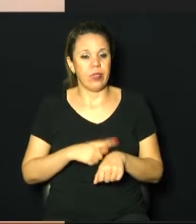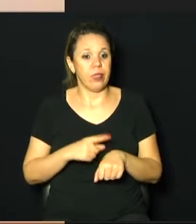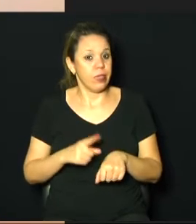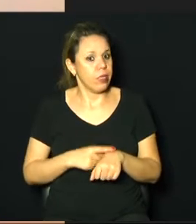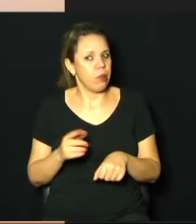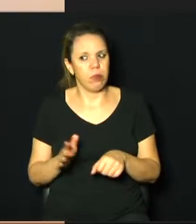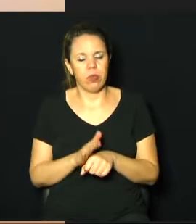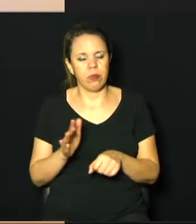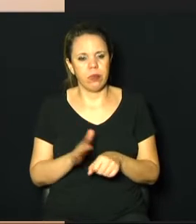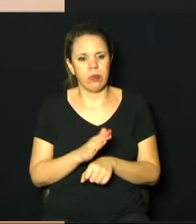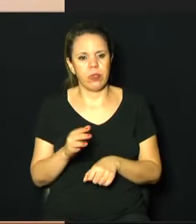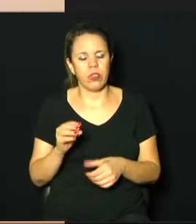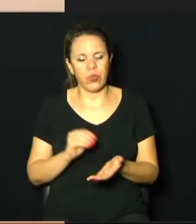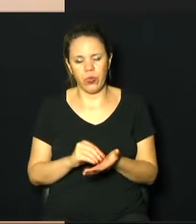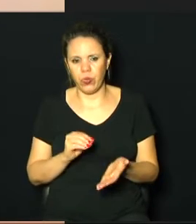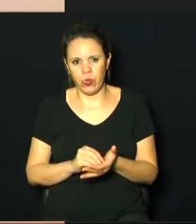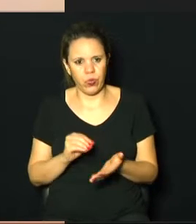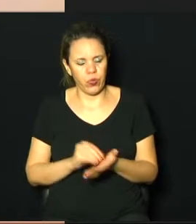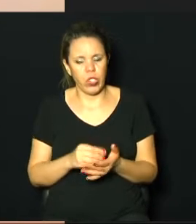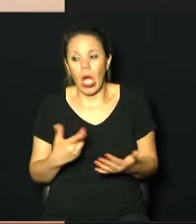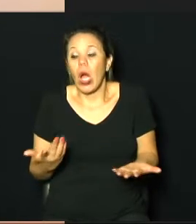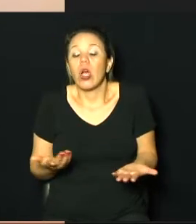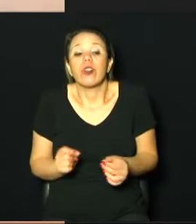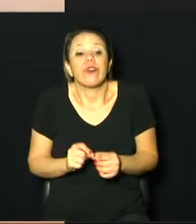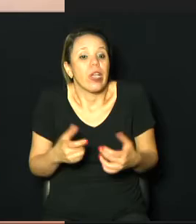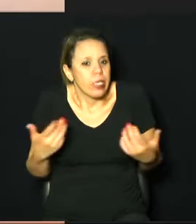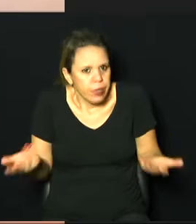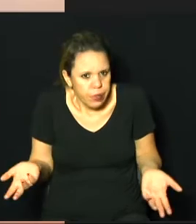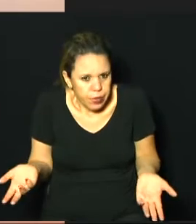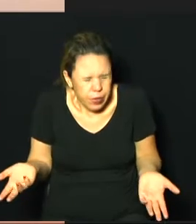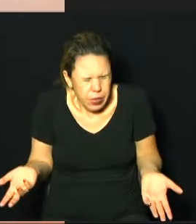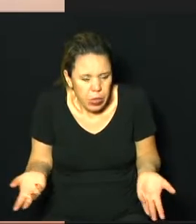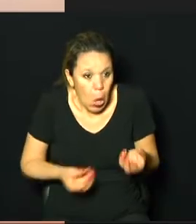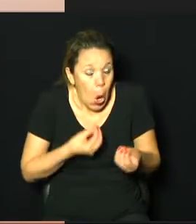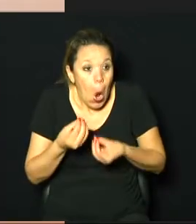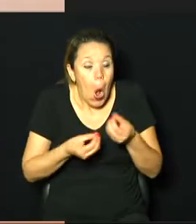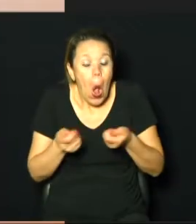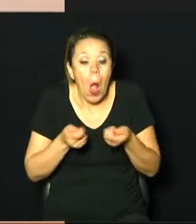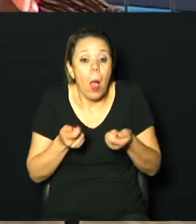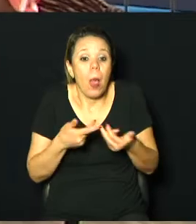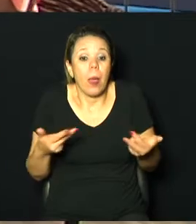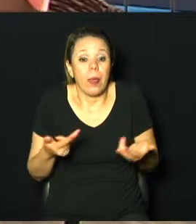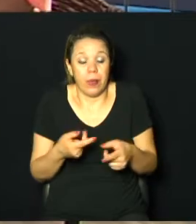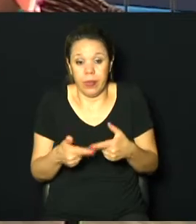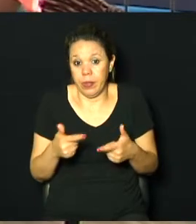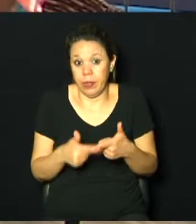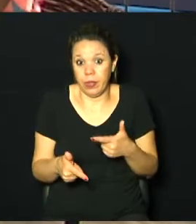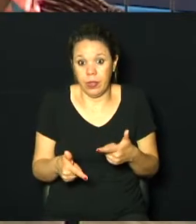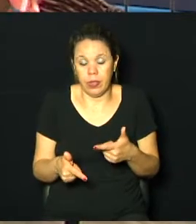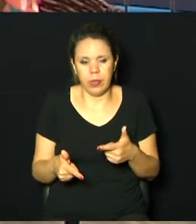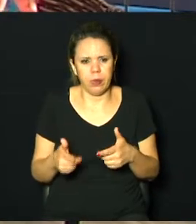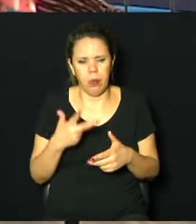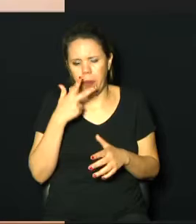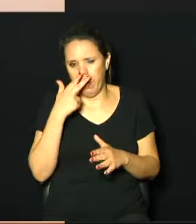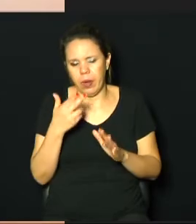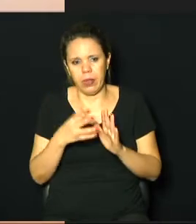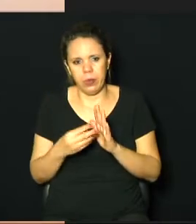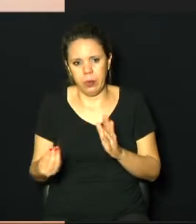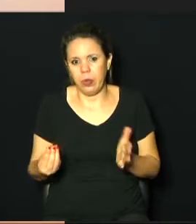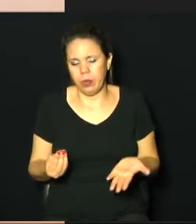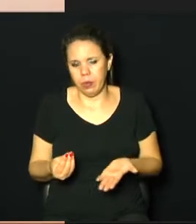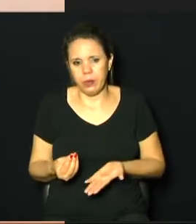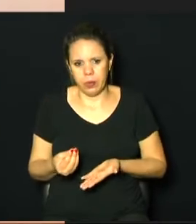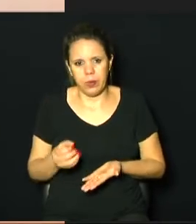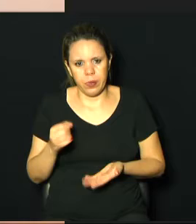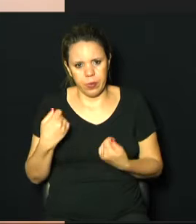preencher a ausência que veio, e agora o que, que eu faço? Como eu vou lidar com as situações? Parecia até uma Isso a gente moda, né? também, a